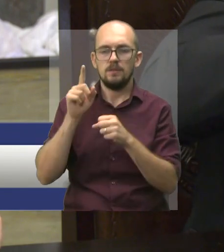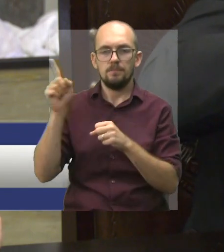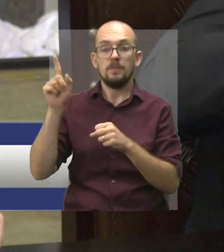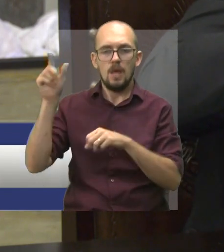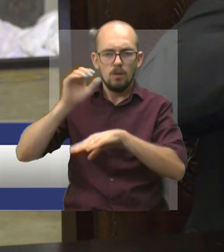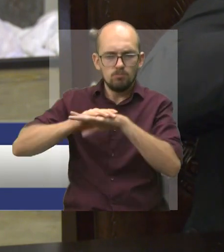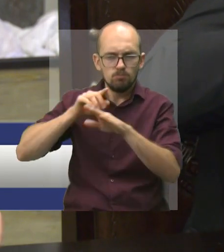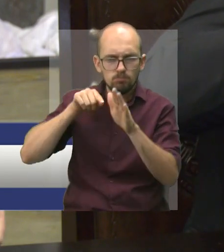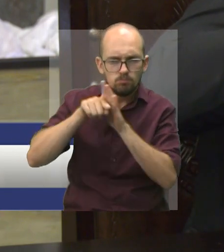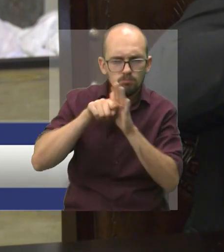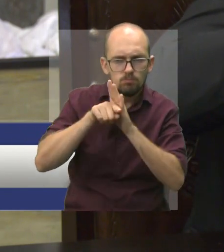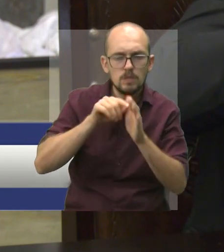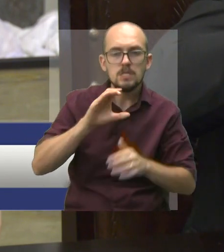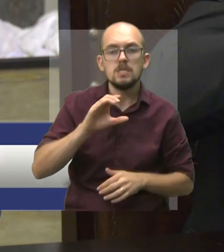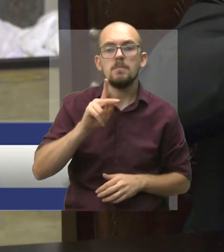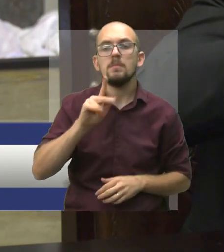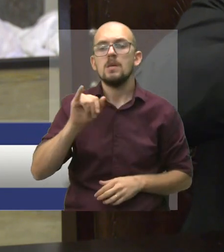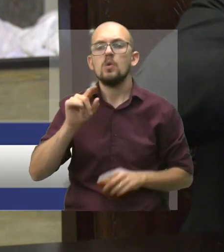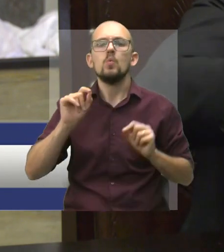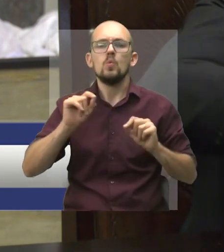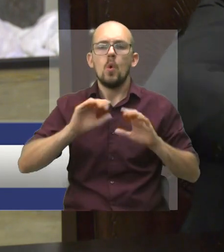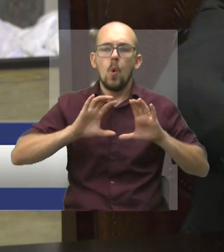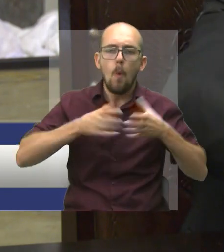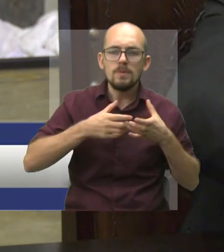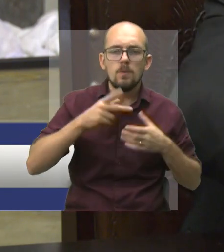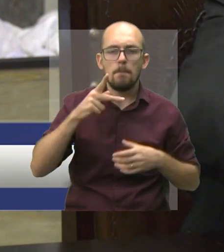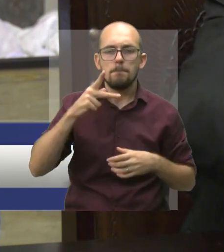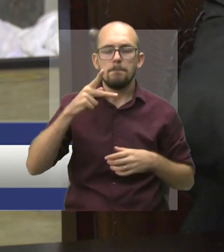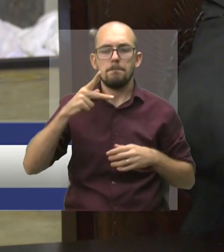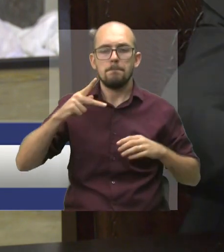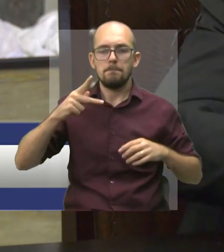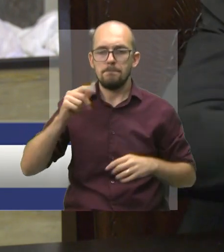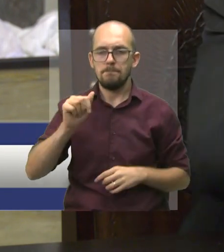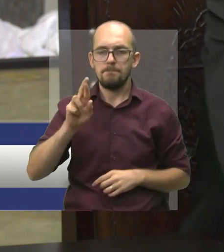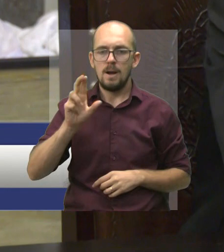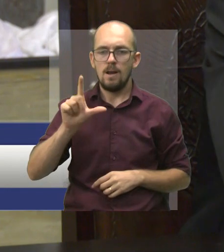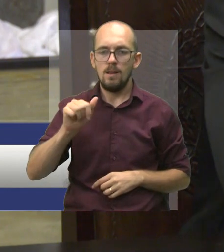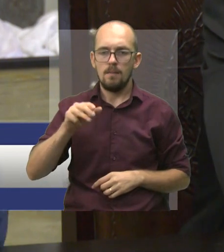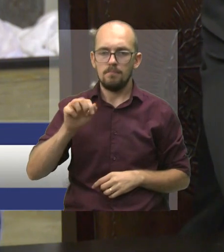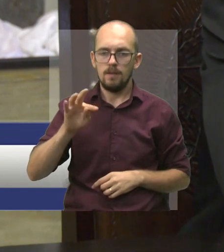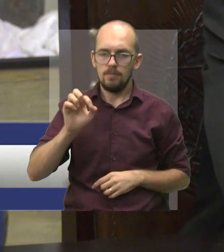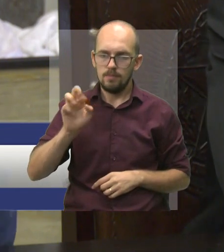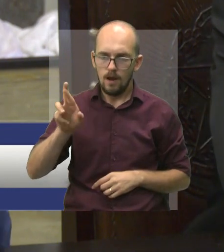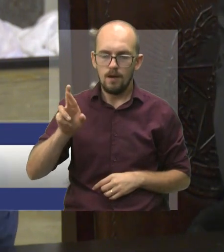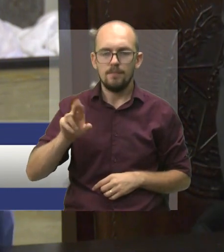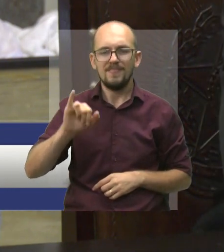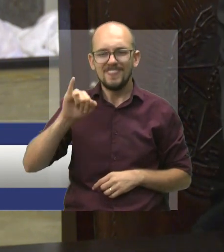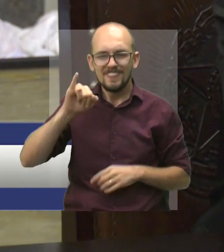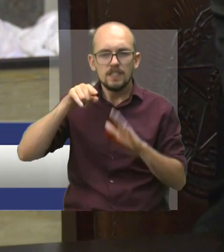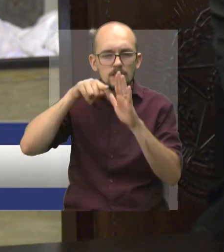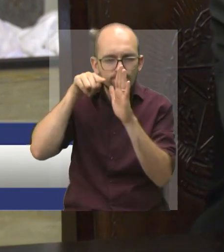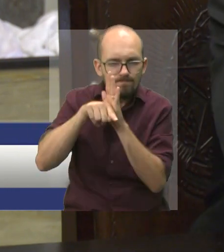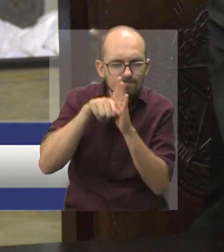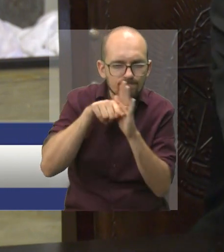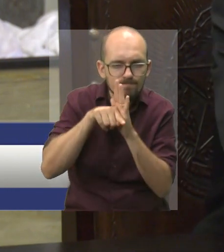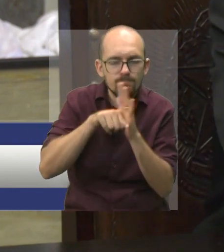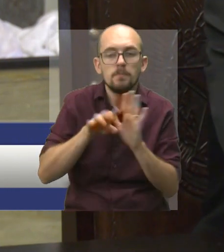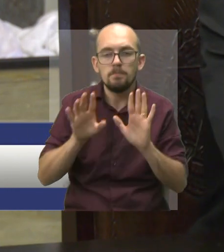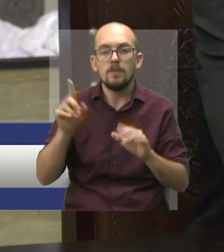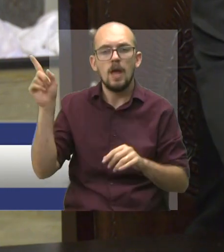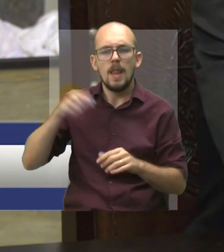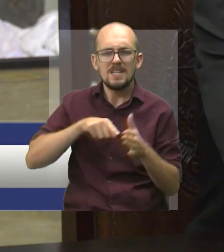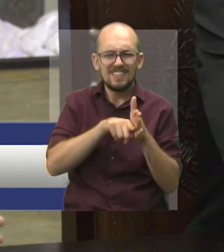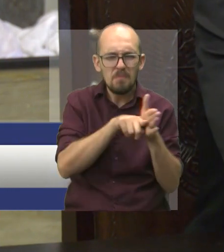CPI, Comissão Parlamentar de Inquérito, e provou que não tem déficit na